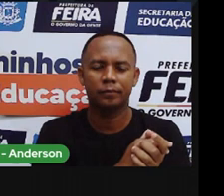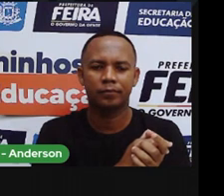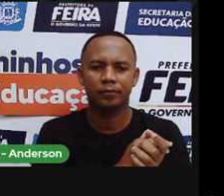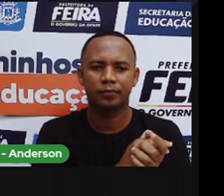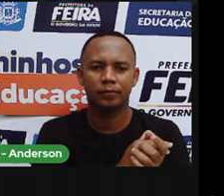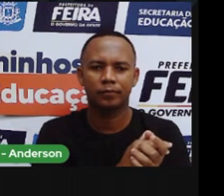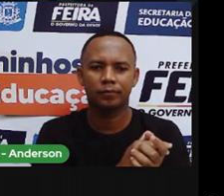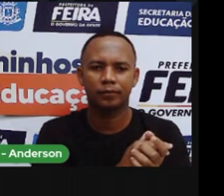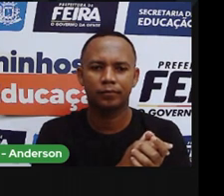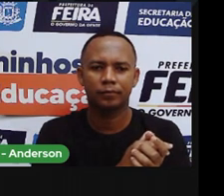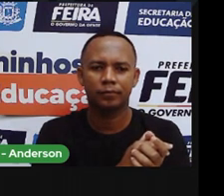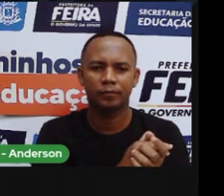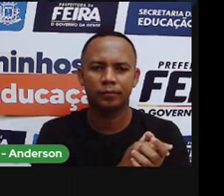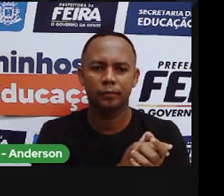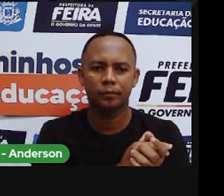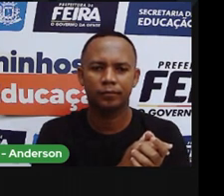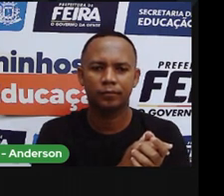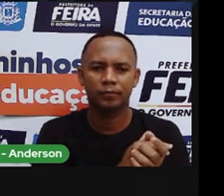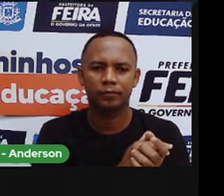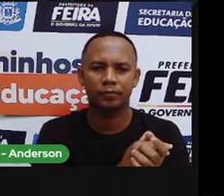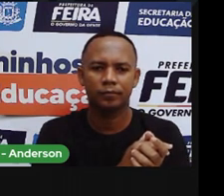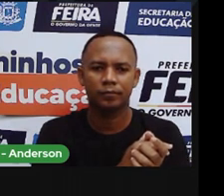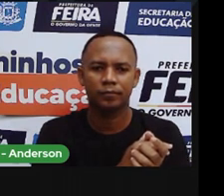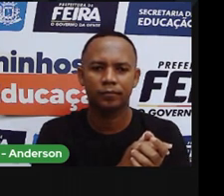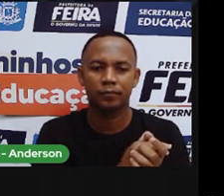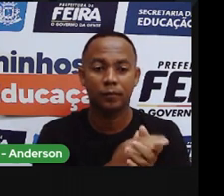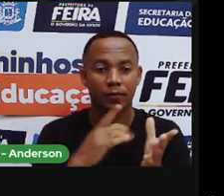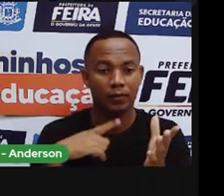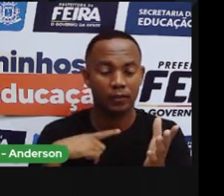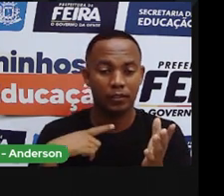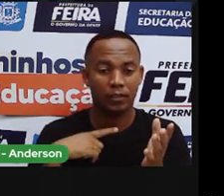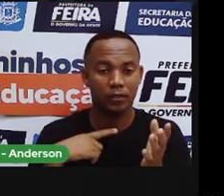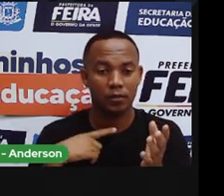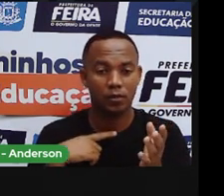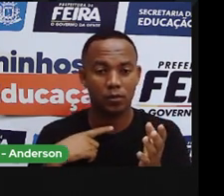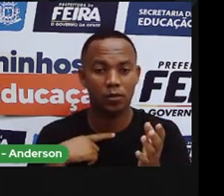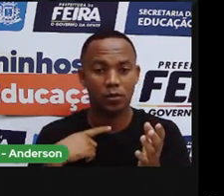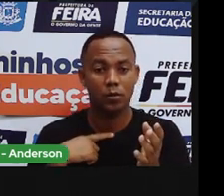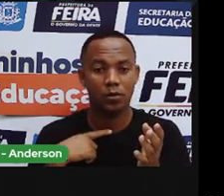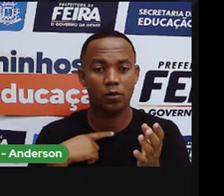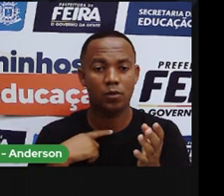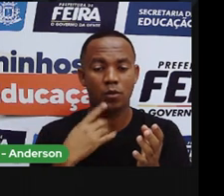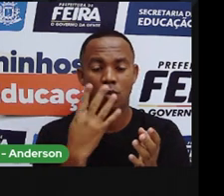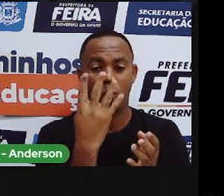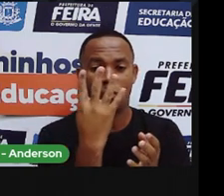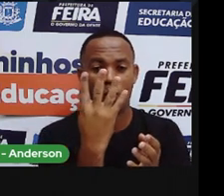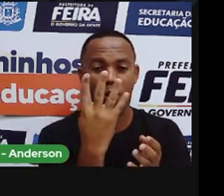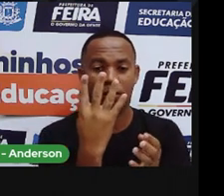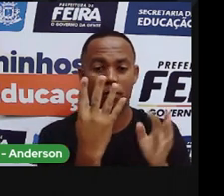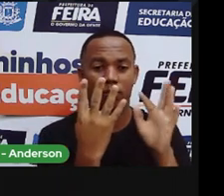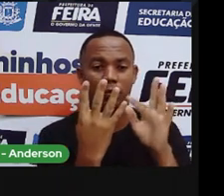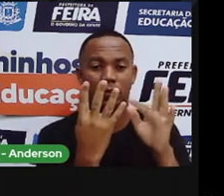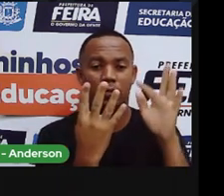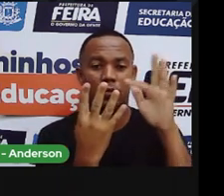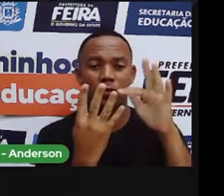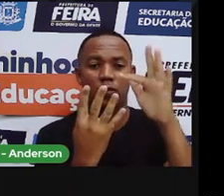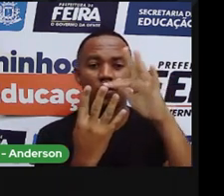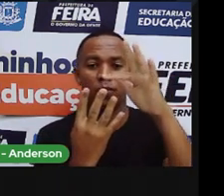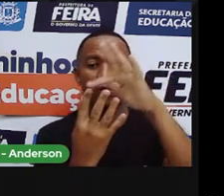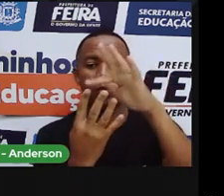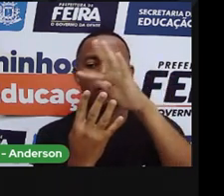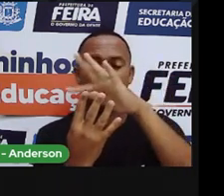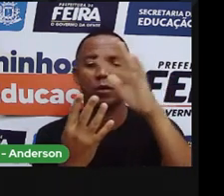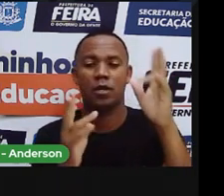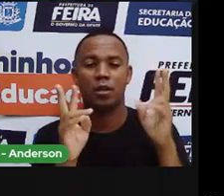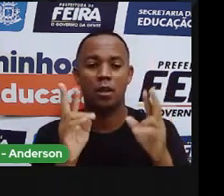Vamos para a próxima. Tem quatro pontas e todos os lados com a mesma medida. Quatro cantinhos, né? E esses